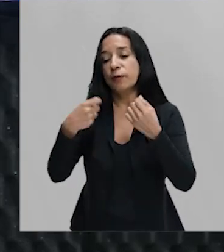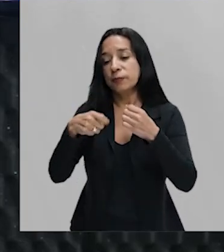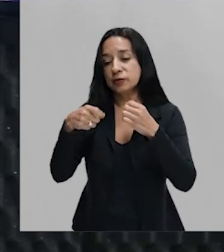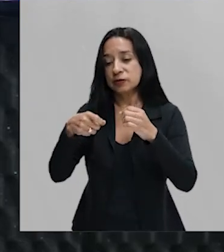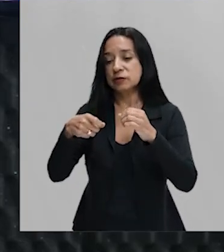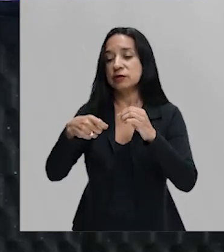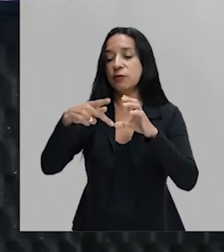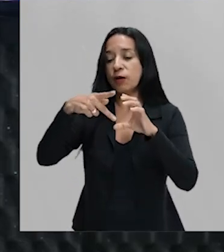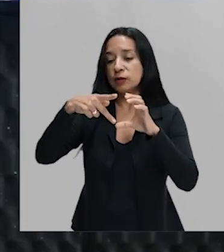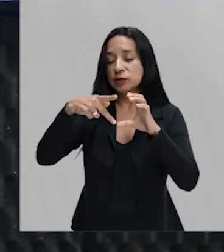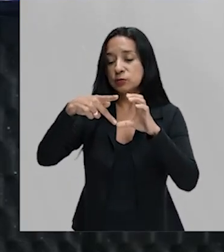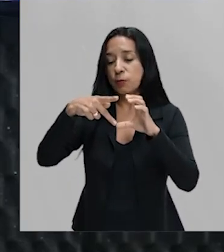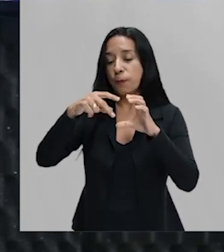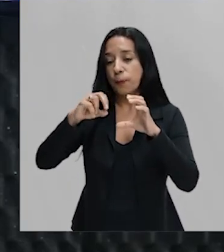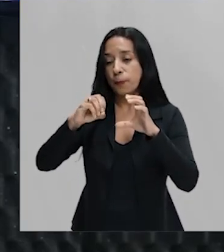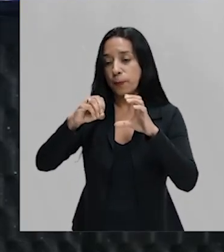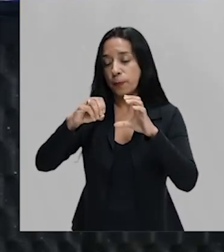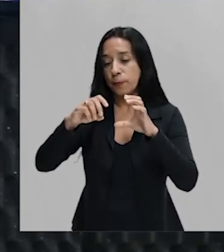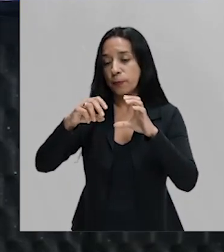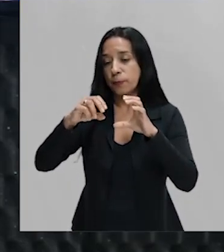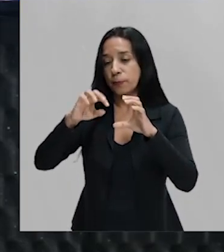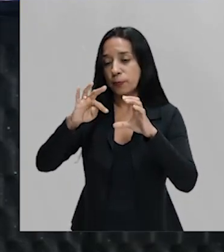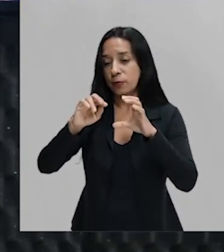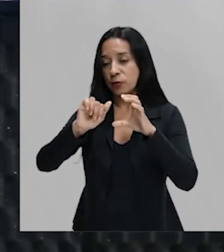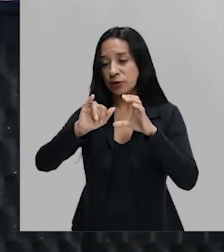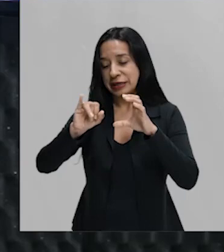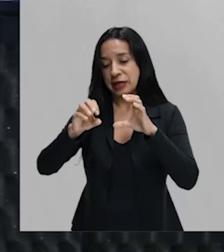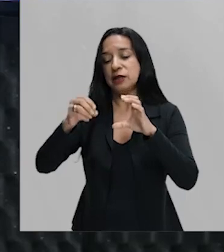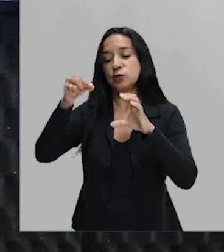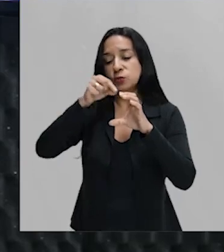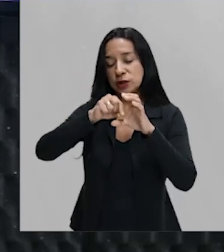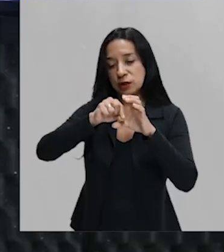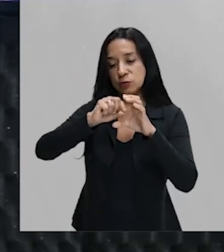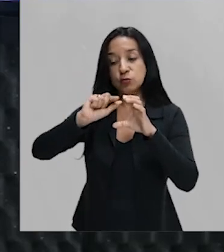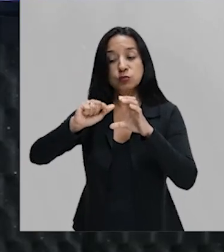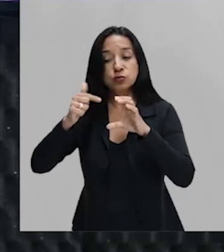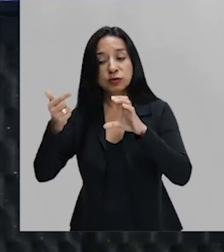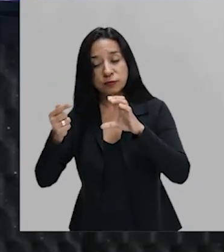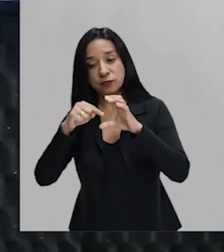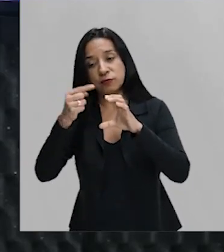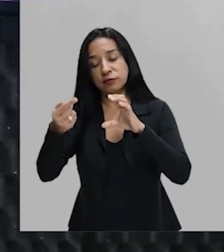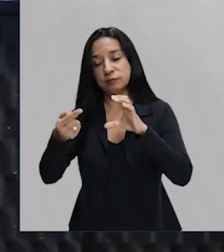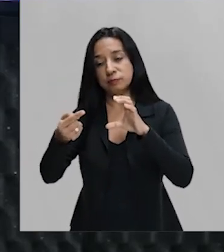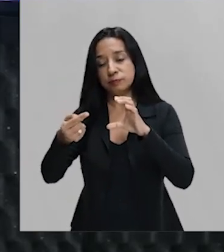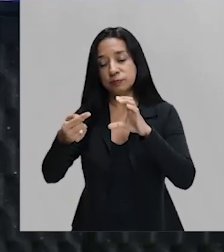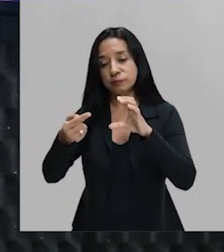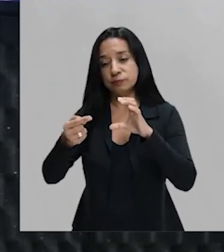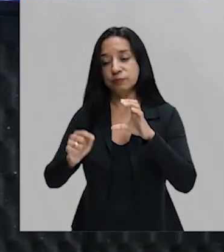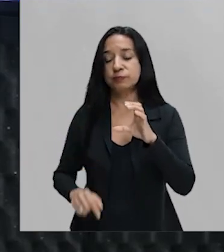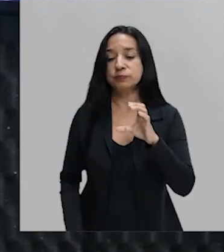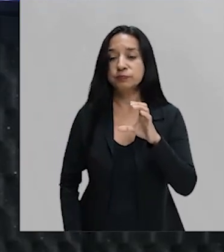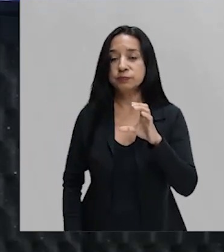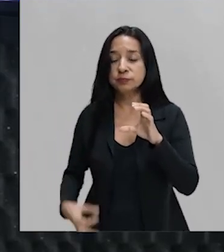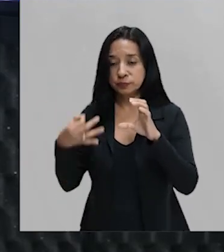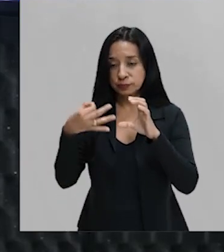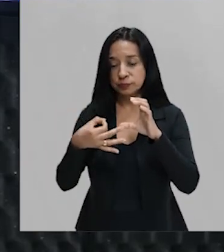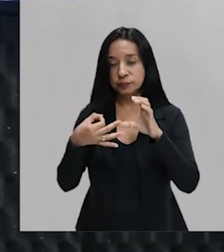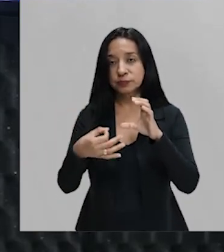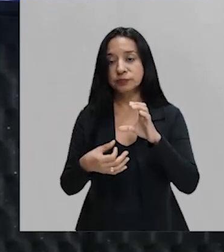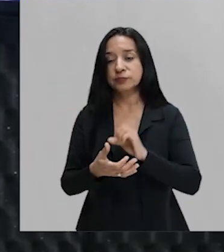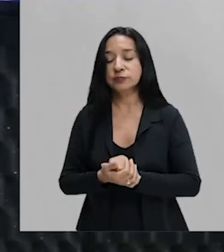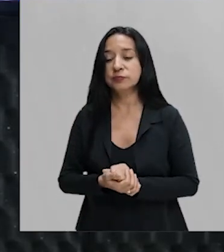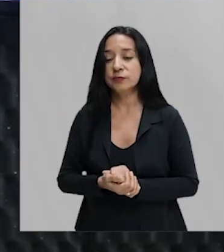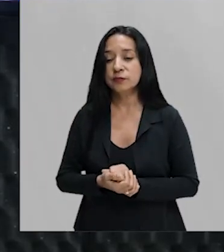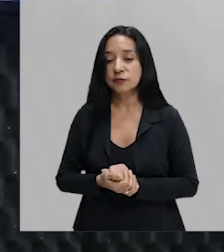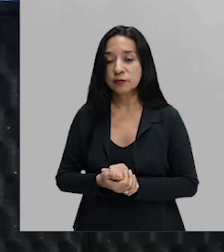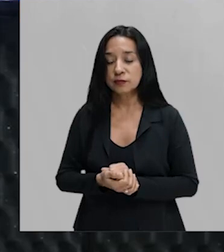potássio dentro do que fora e ela precisa que tenha mais sódio fora do que dentro, certo?